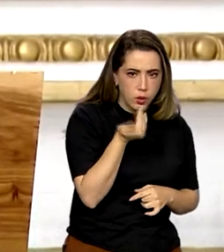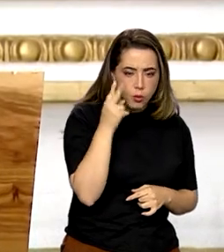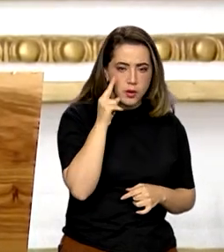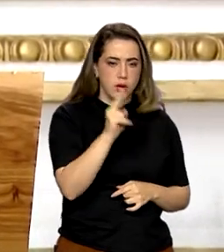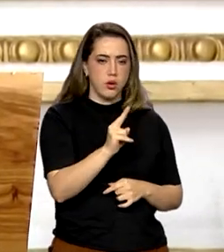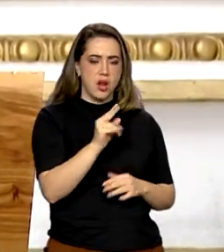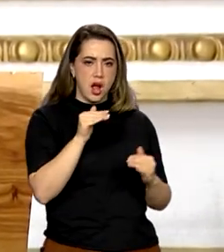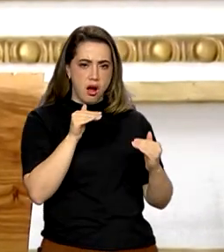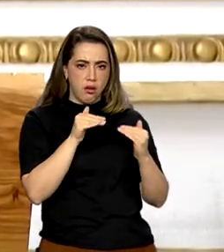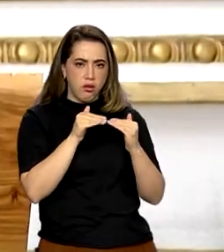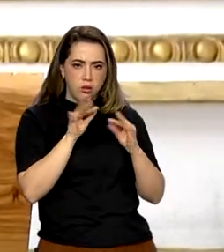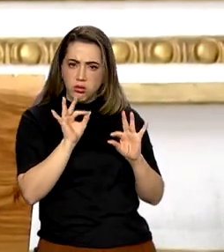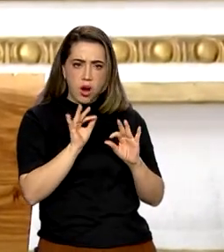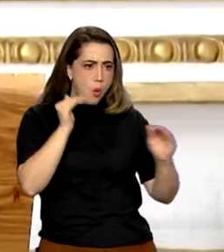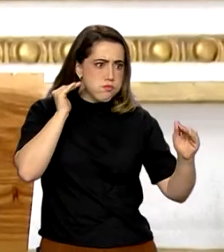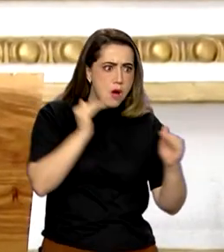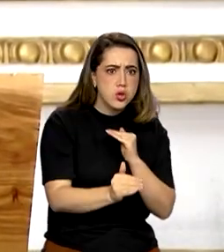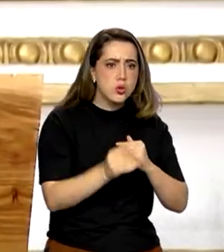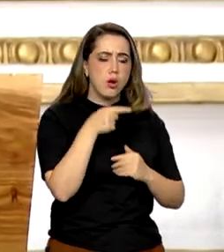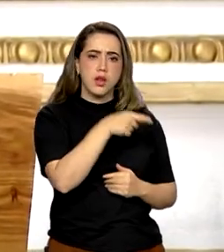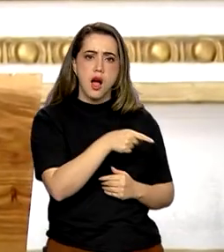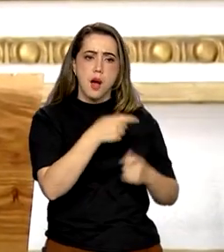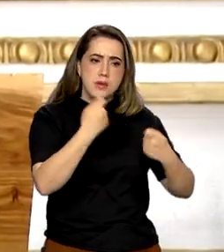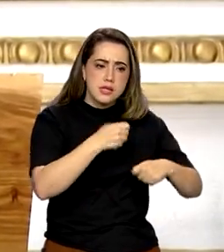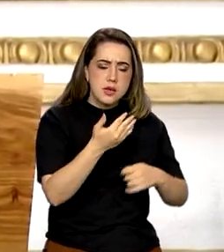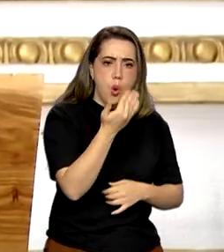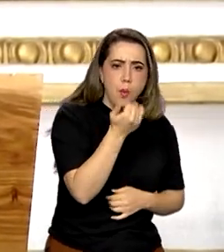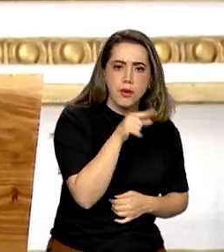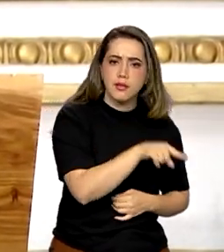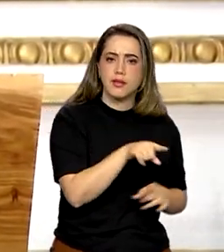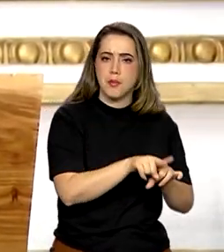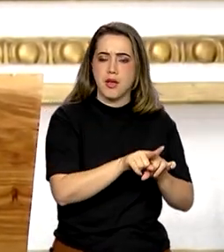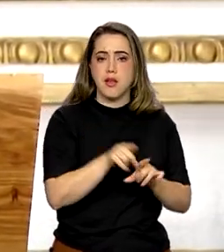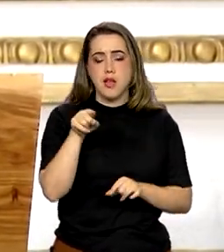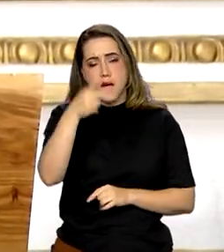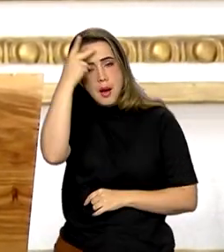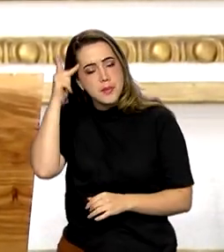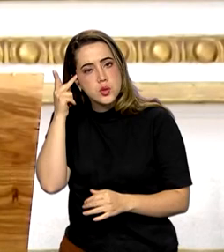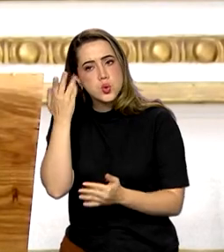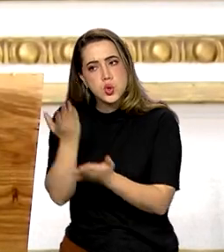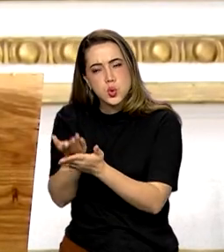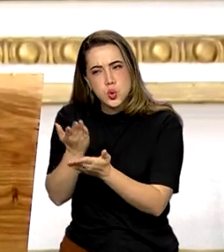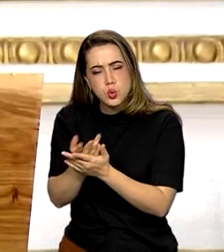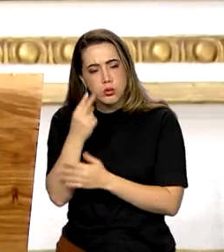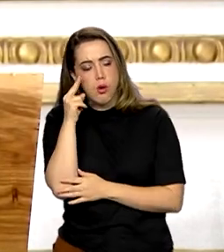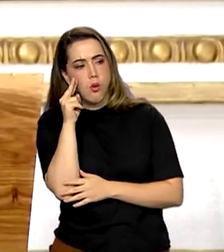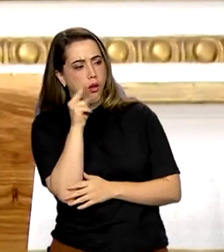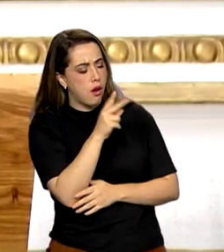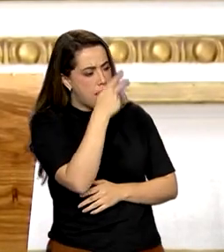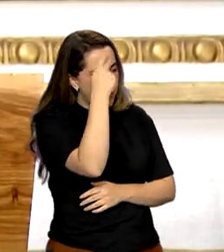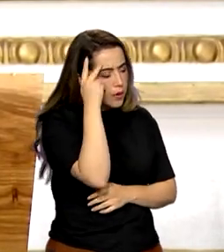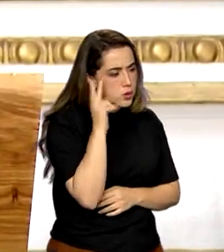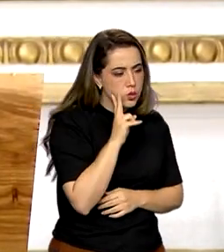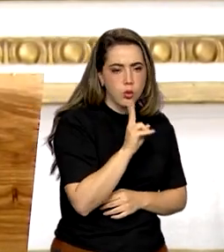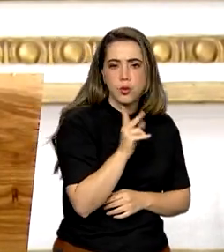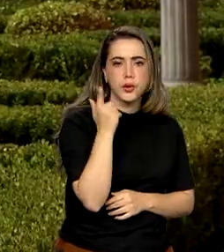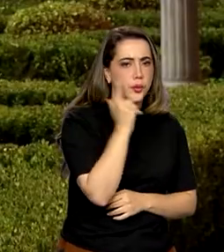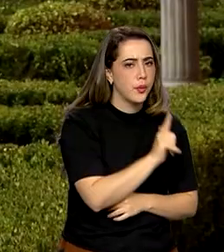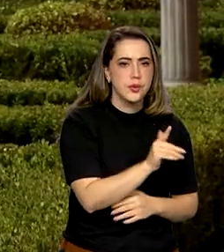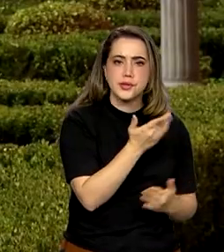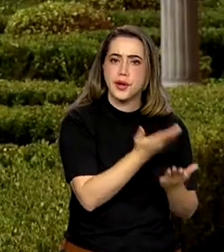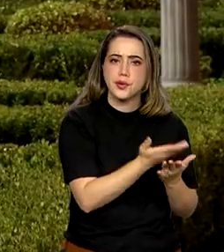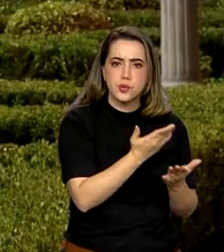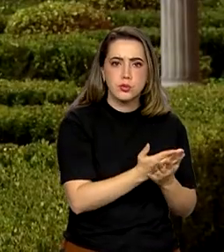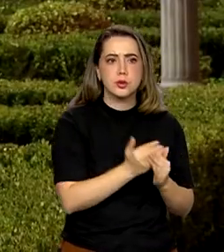Só dá sentido fazer essa luta se a pessoa que estuda conseguir se indignar porque tem uma que não pode estudar.